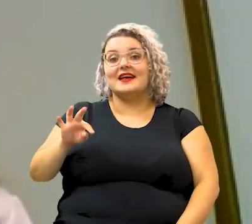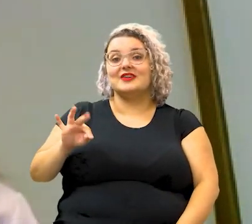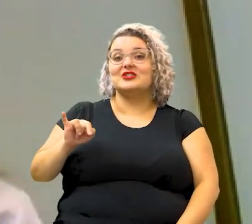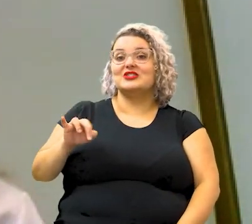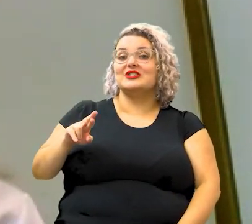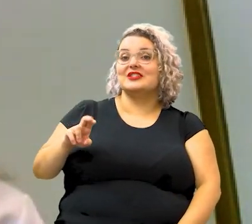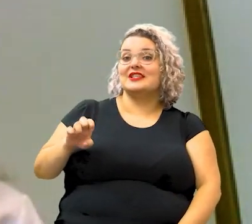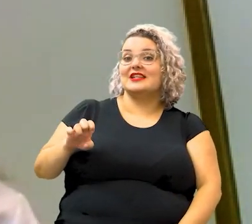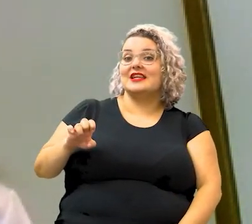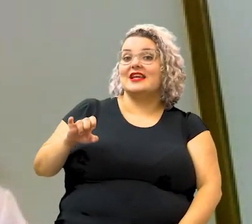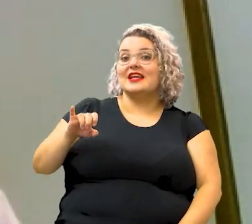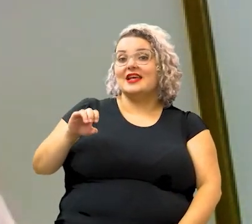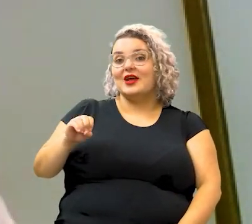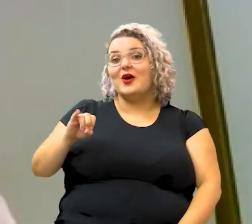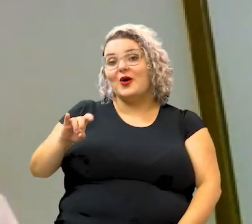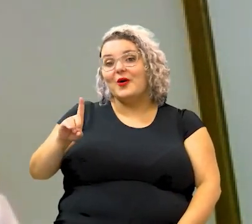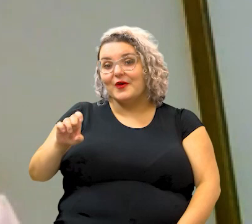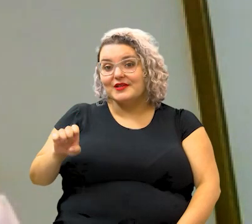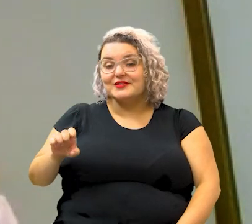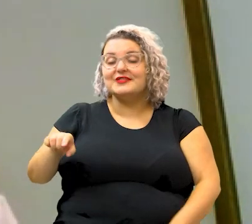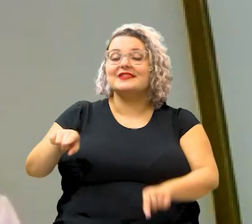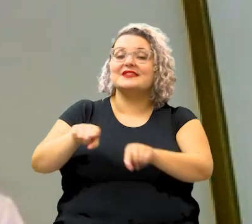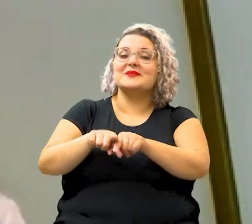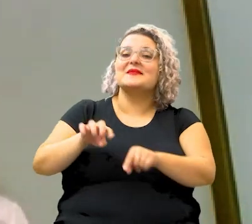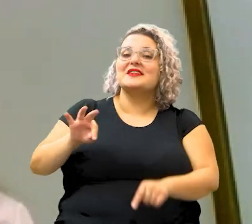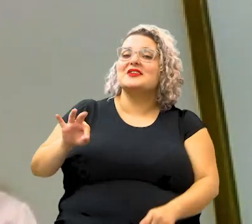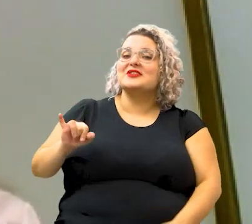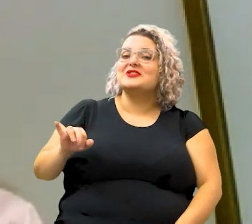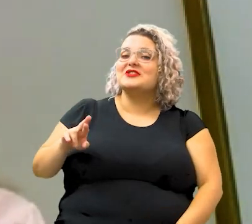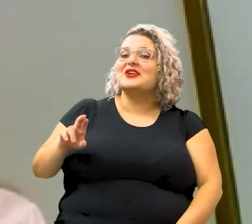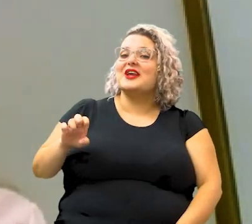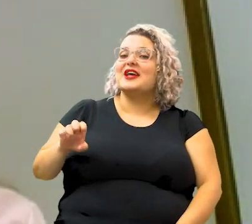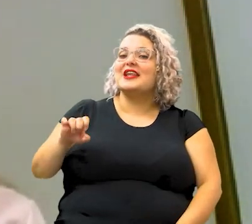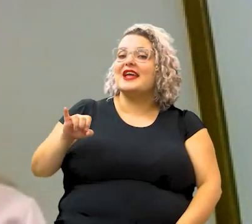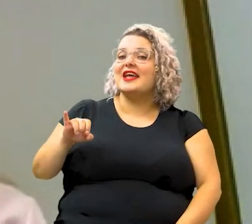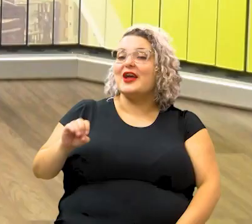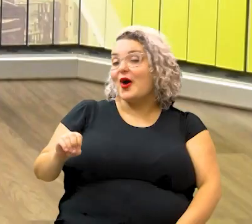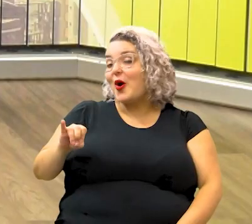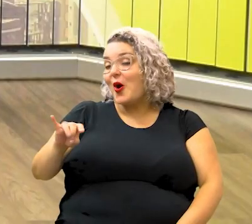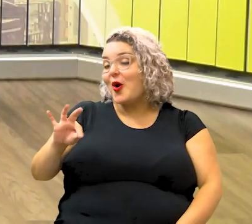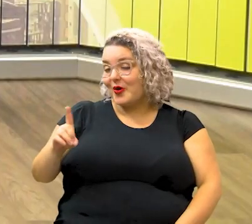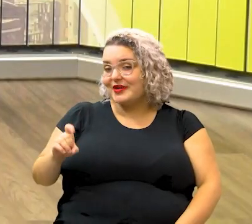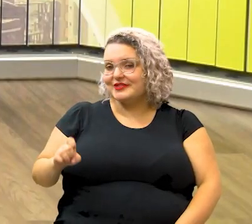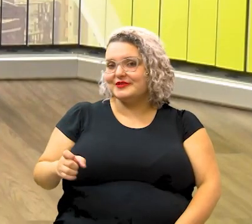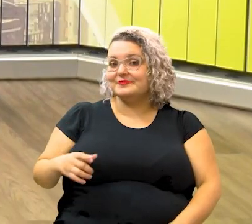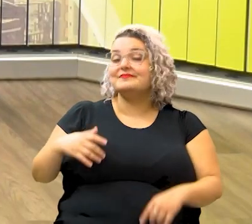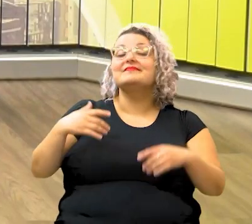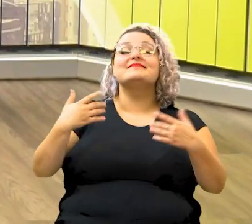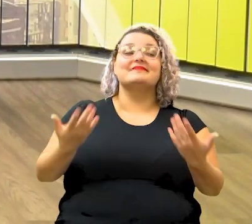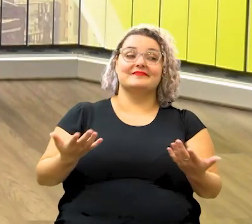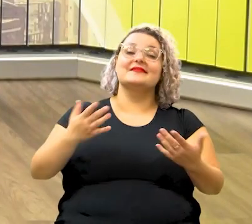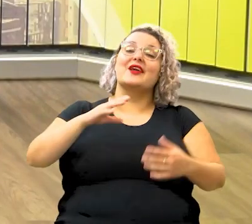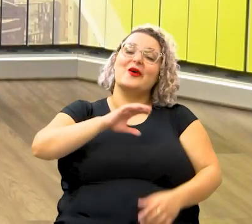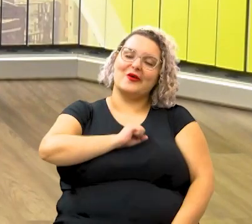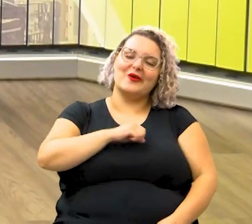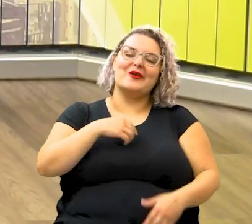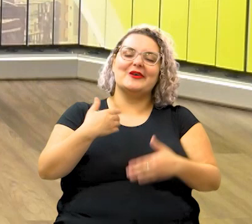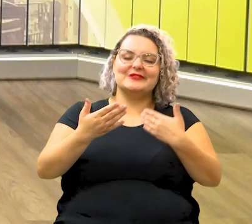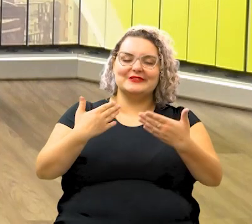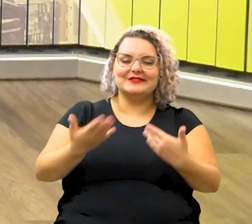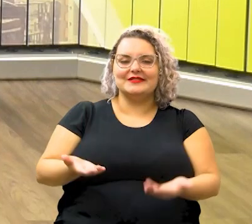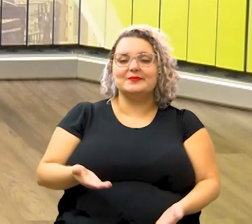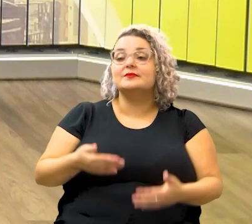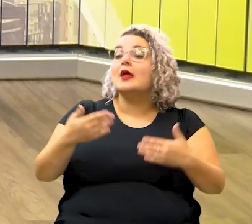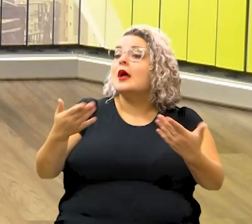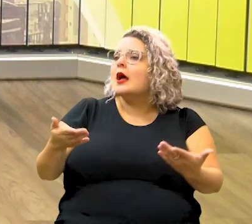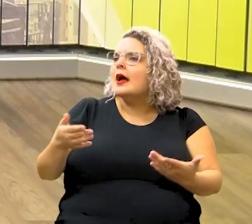tireoide. Então, vamos lá, vamos ver se eu consigo esclarecer um pouco das dúvidas, né? Doutora, então já vamos entrar, né, nesse tema, né?